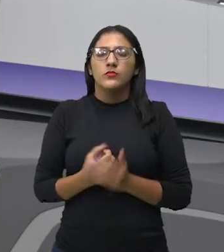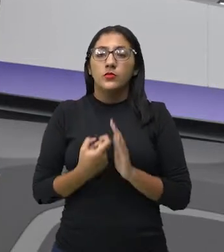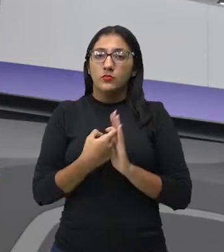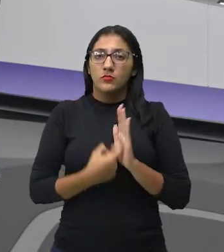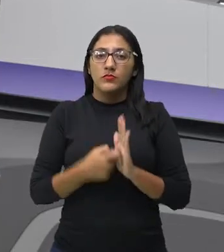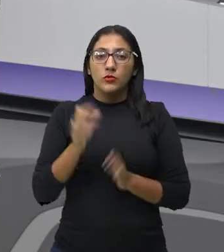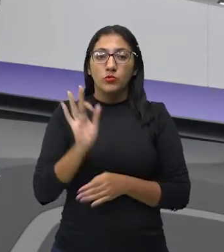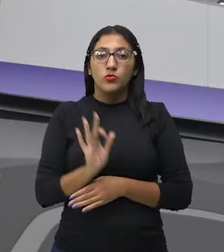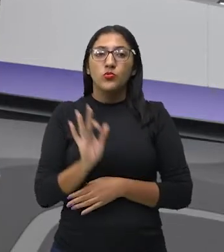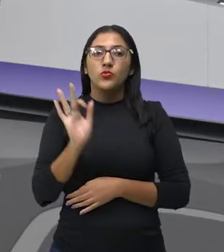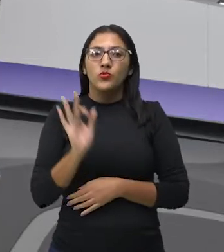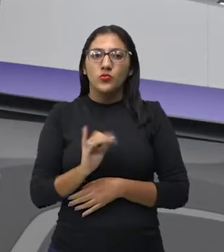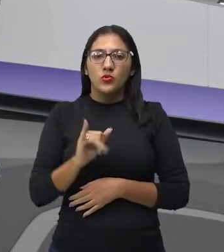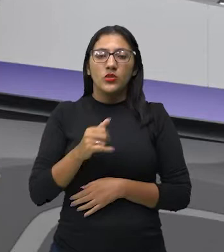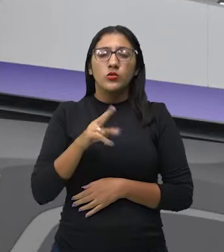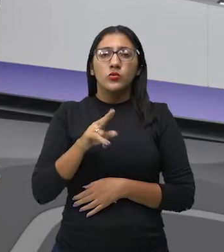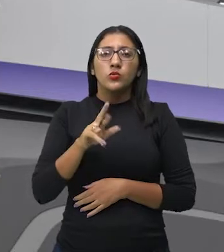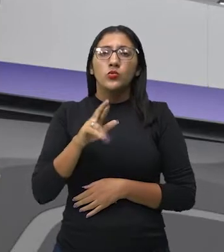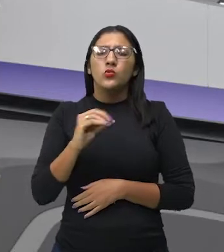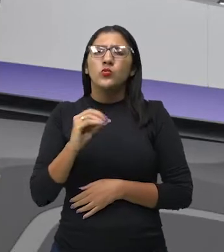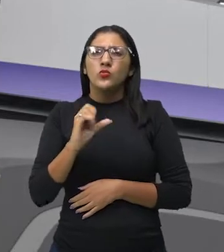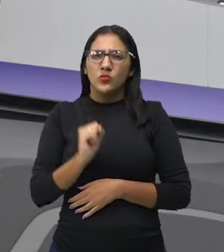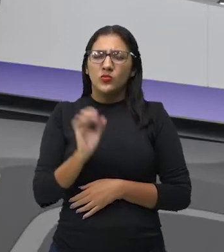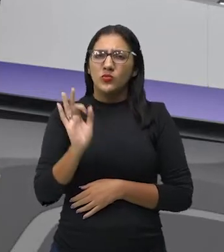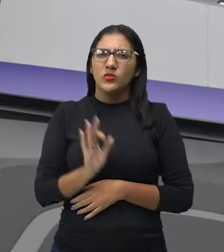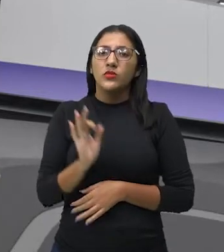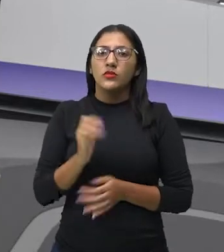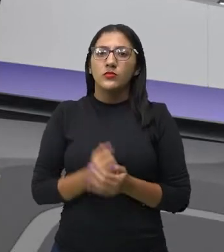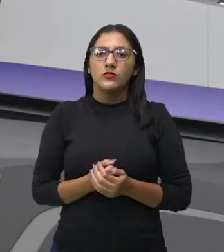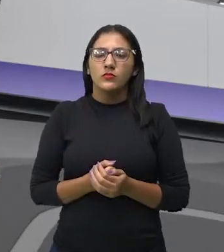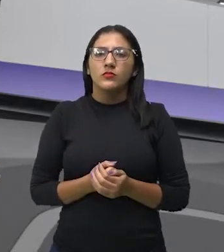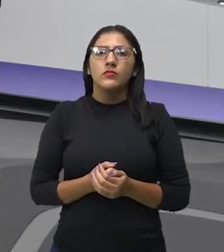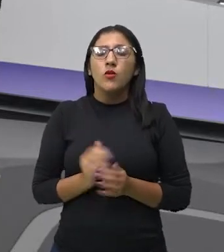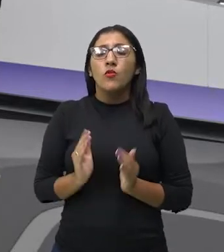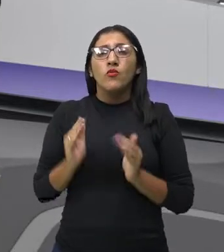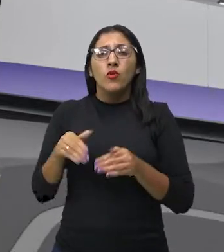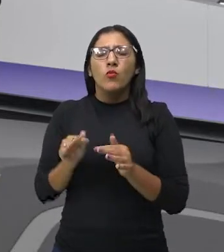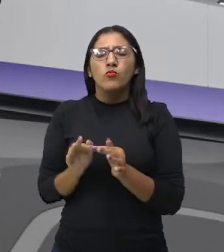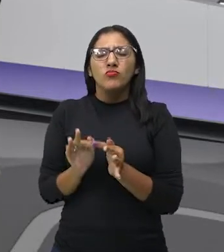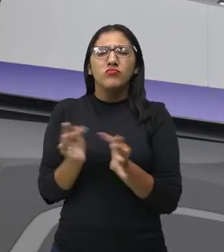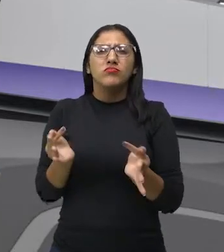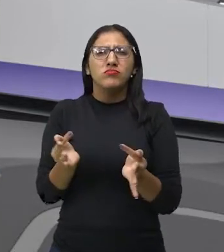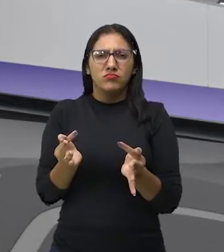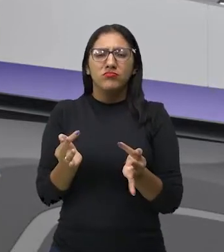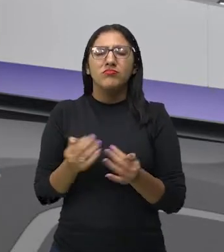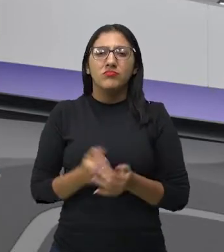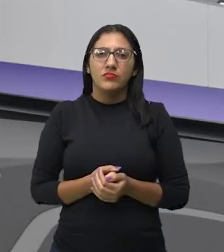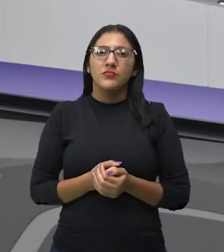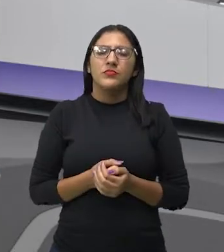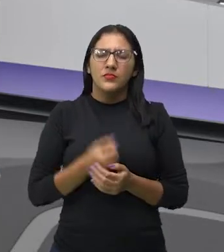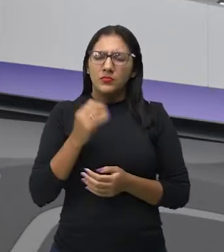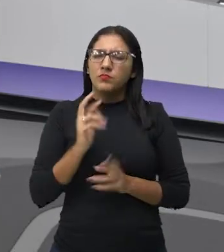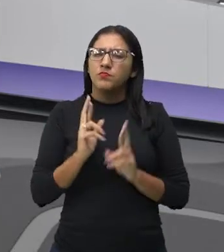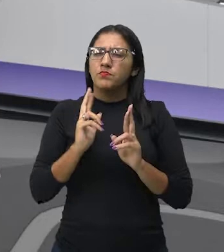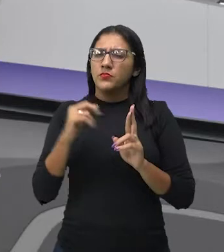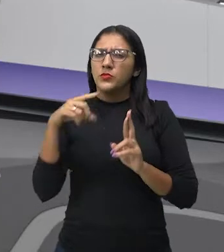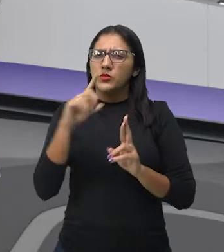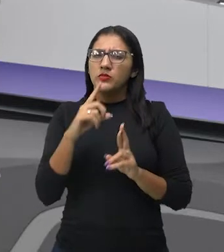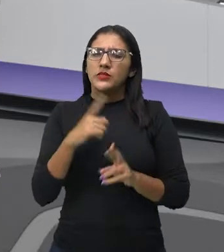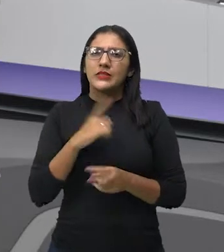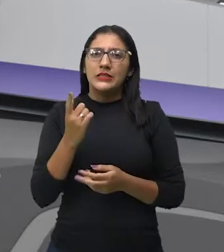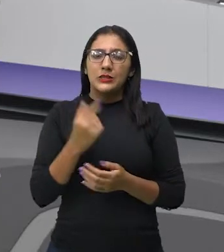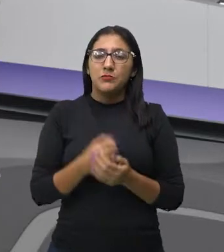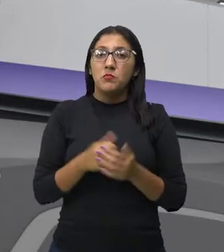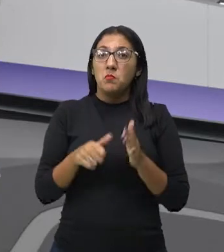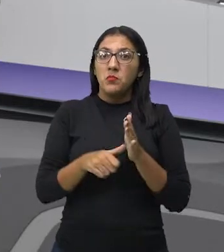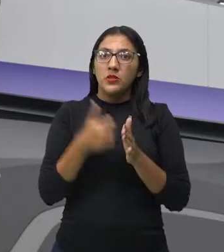tá bom? Mas, em especial, nós vamos falar de juros simples, tá legal? Acredito que seja aí para vocês ainda